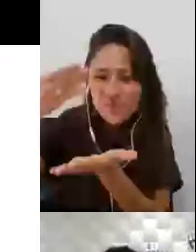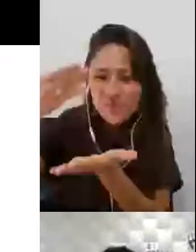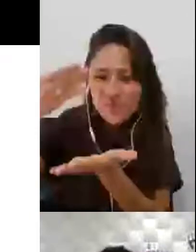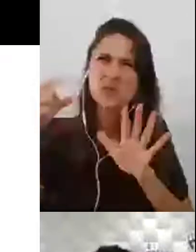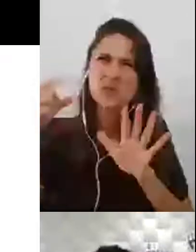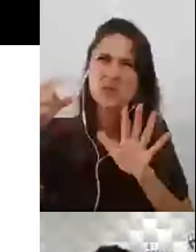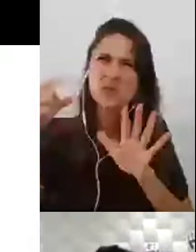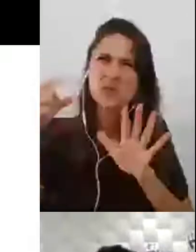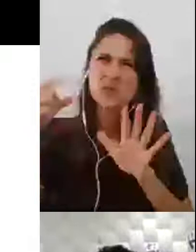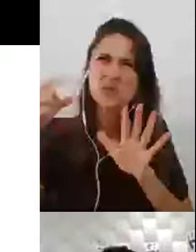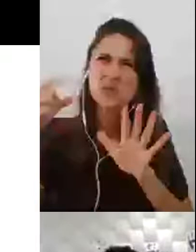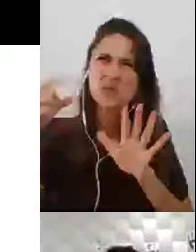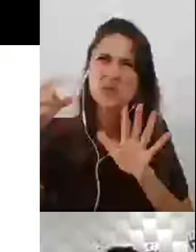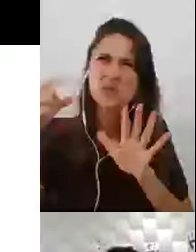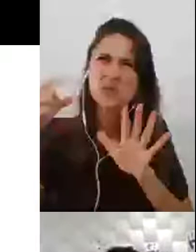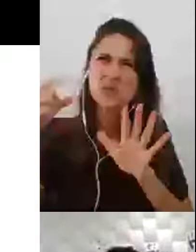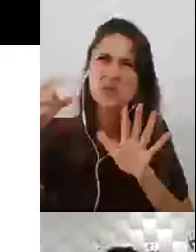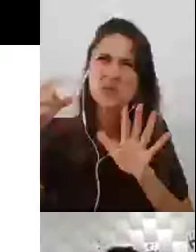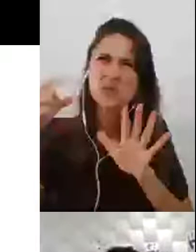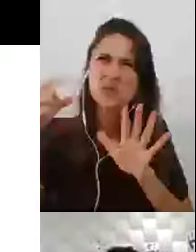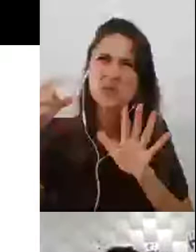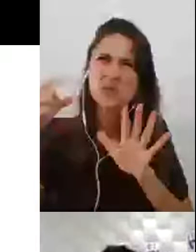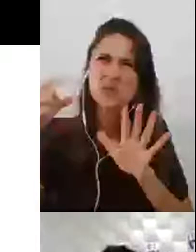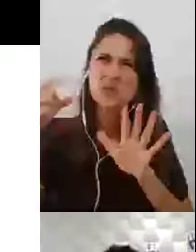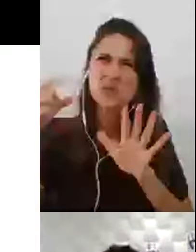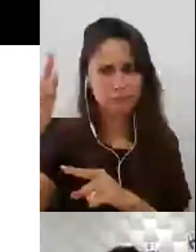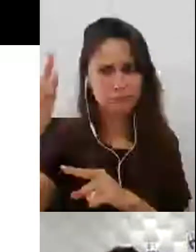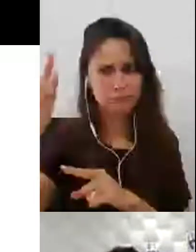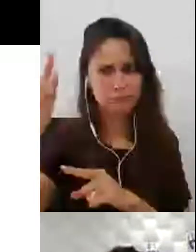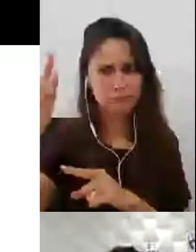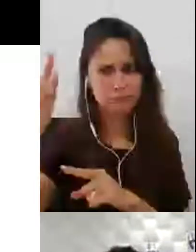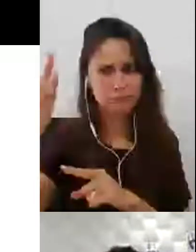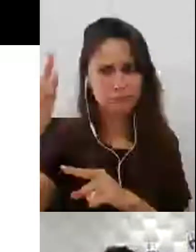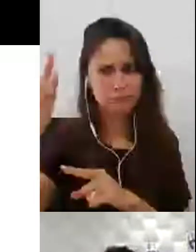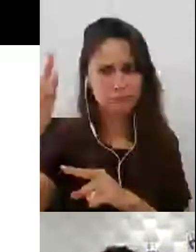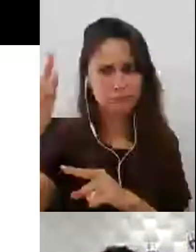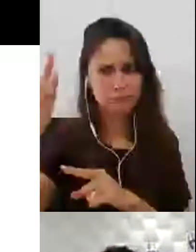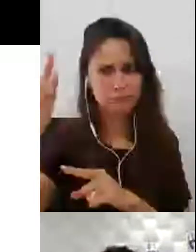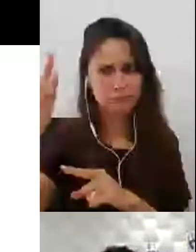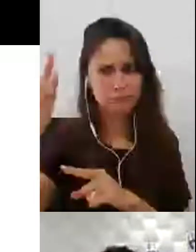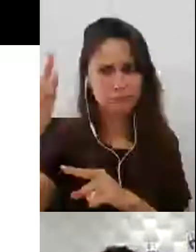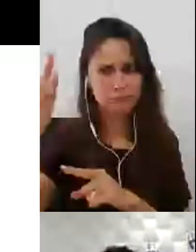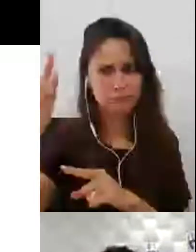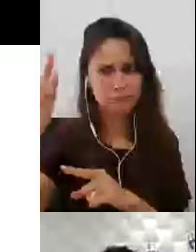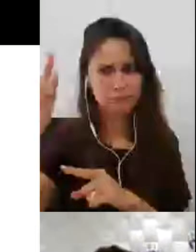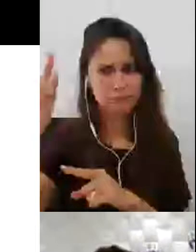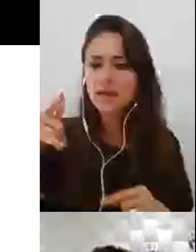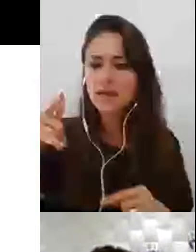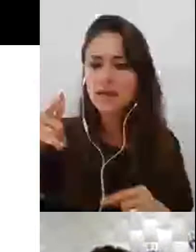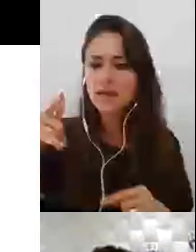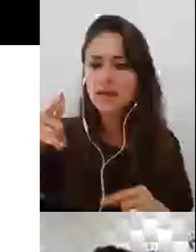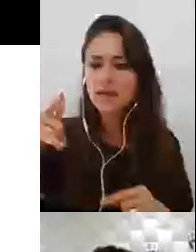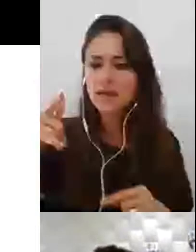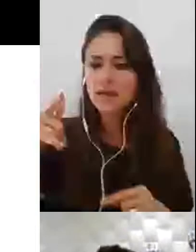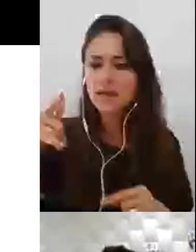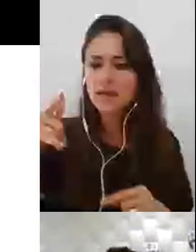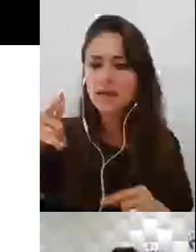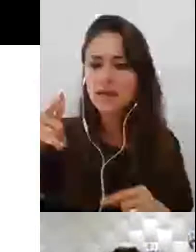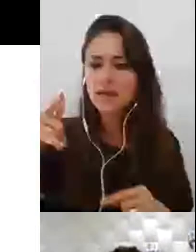1784, onde tudo era mecanizado, eu tinha a parte de energia a vapor, eu tinha lá